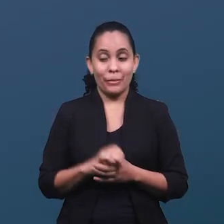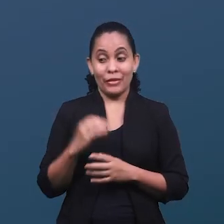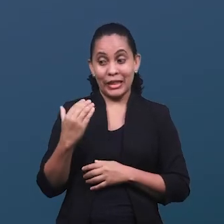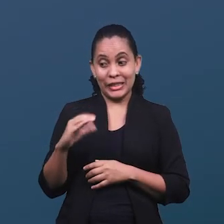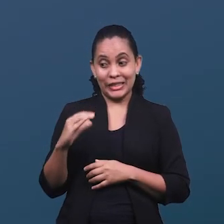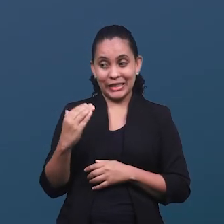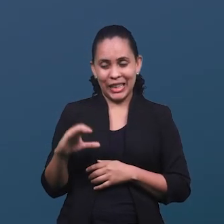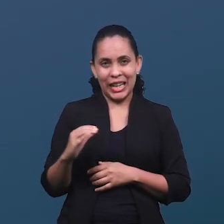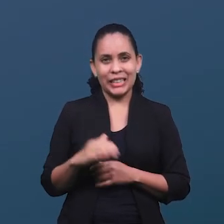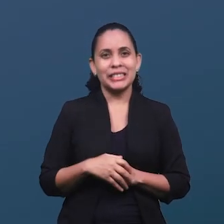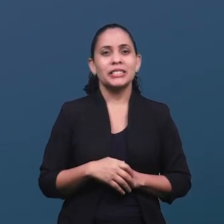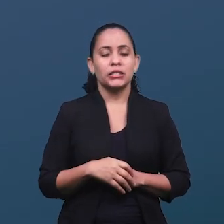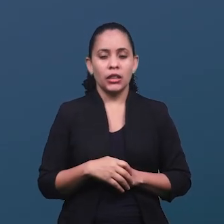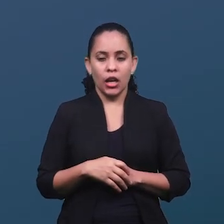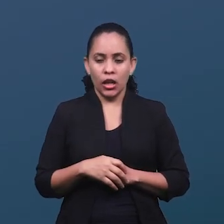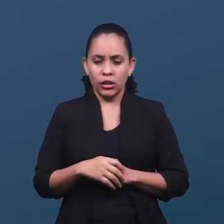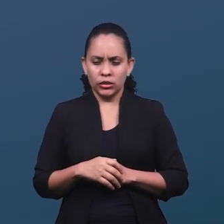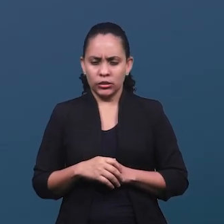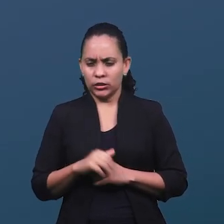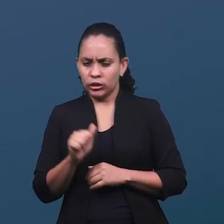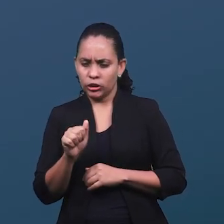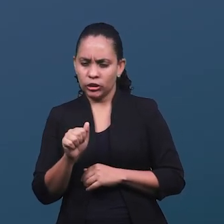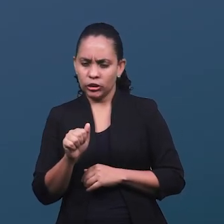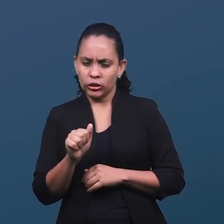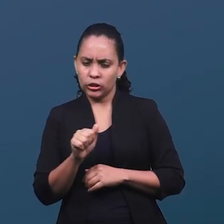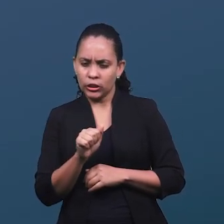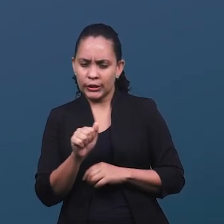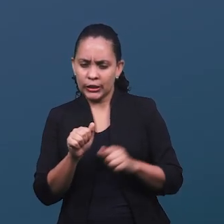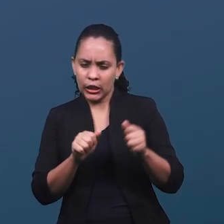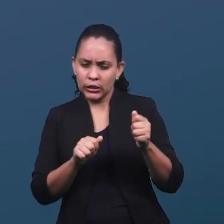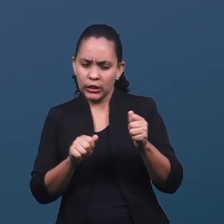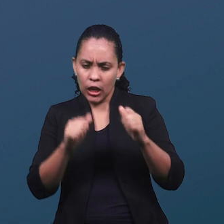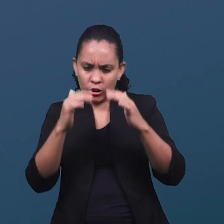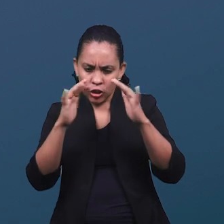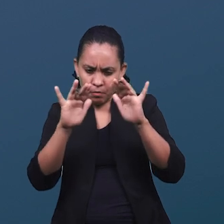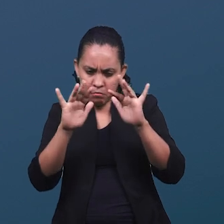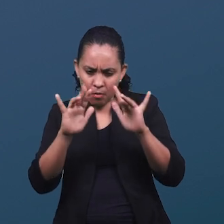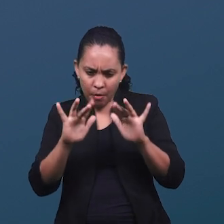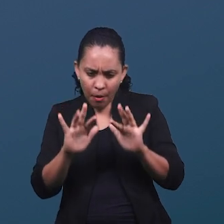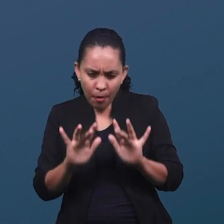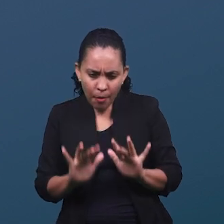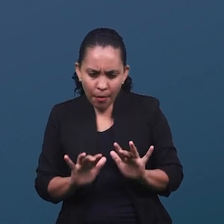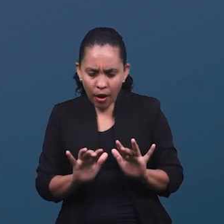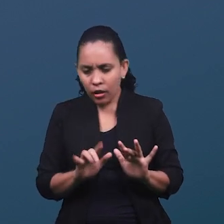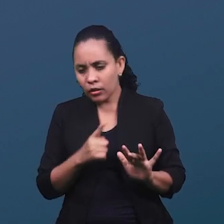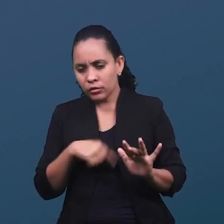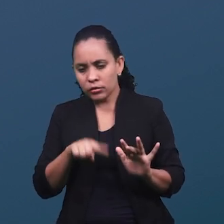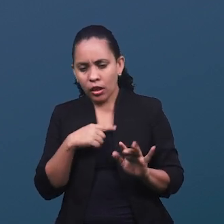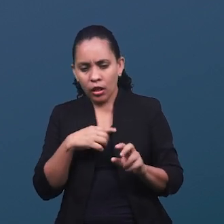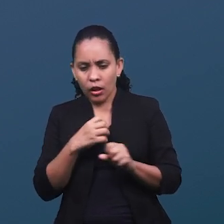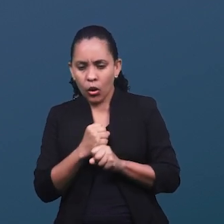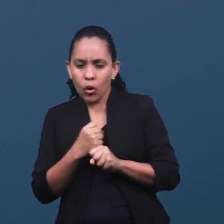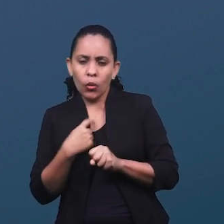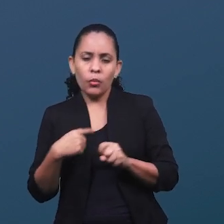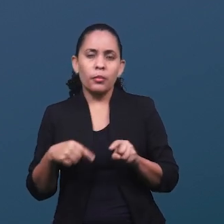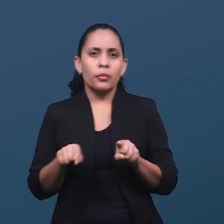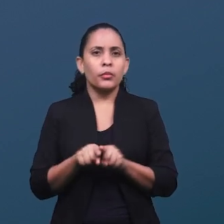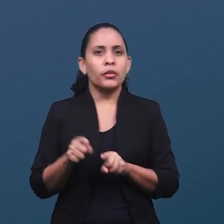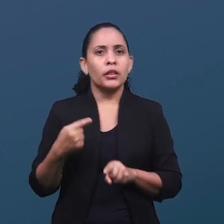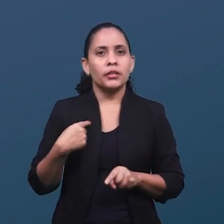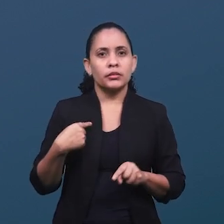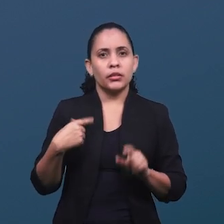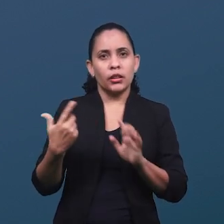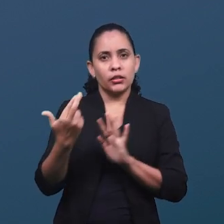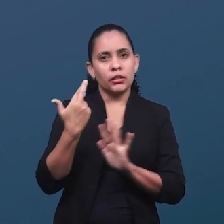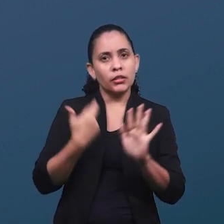informações, tentando descobrir padrões ali, né? De informações interessantes que possam fazer com que, de